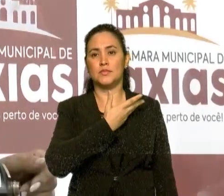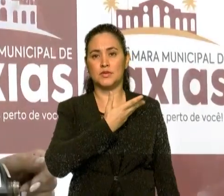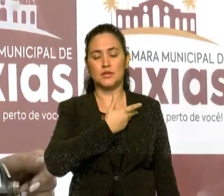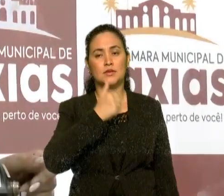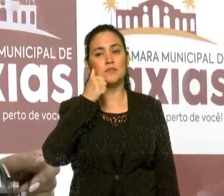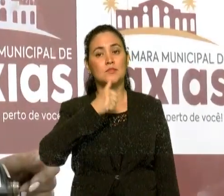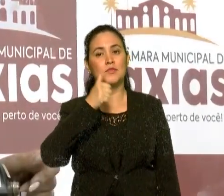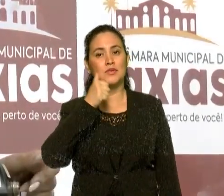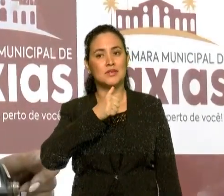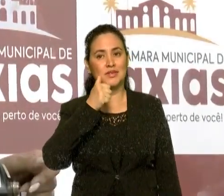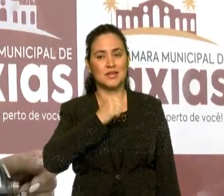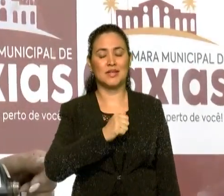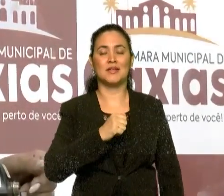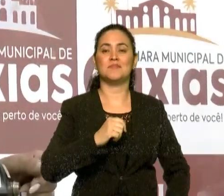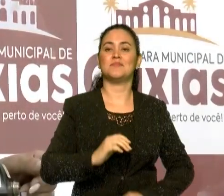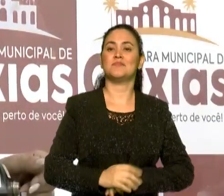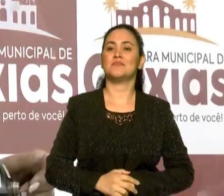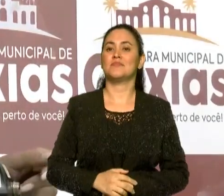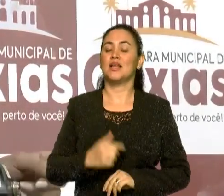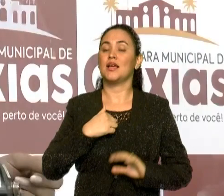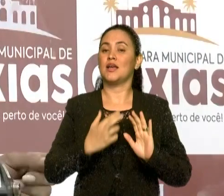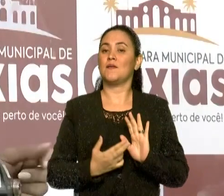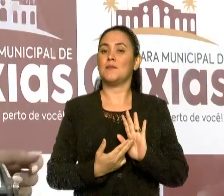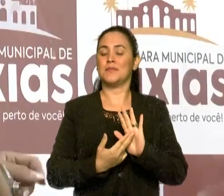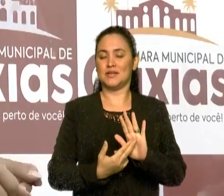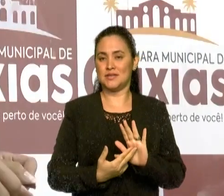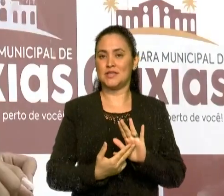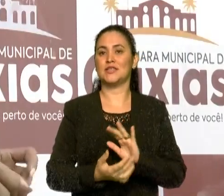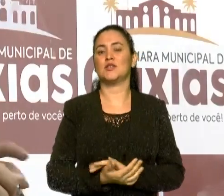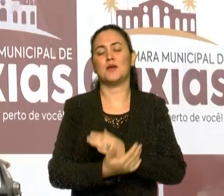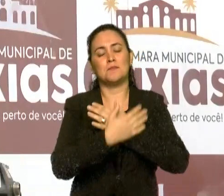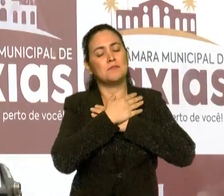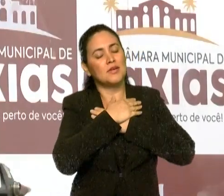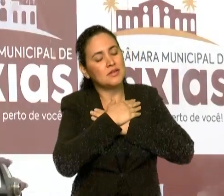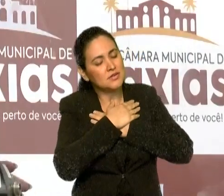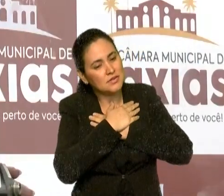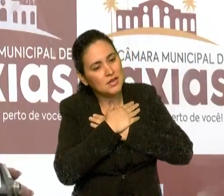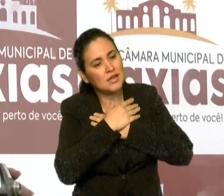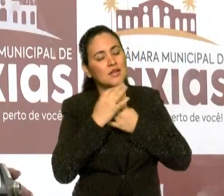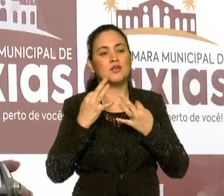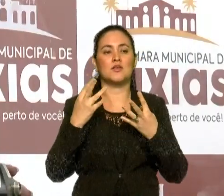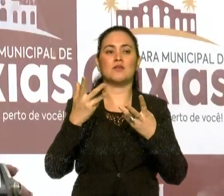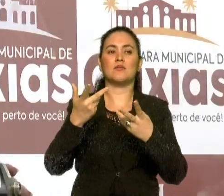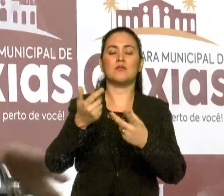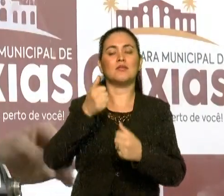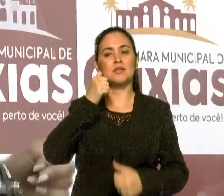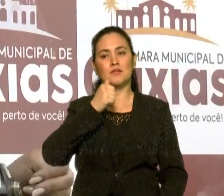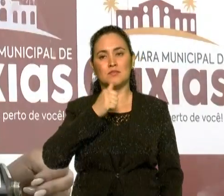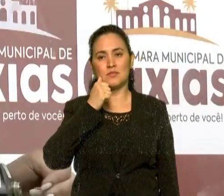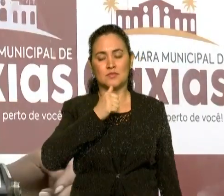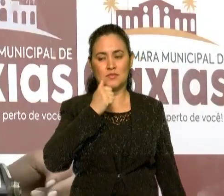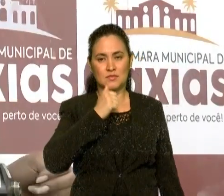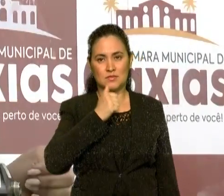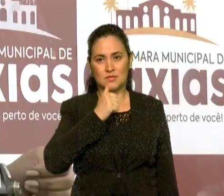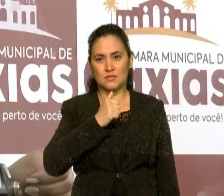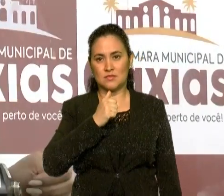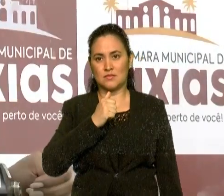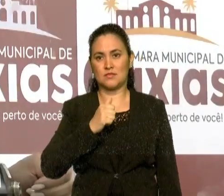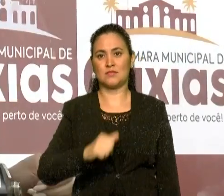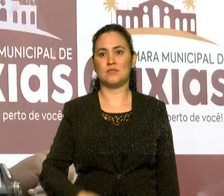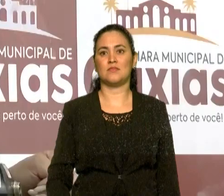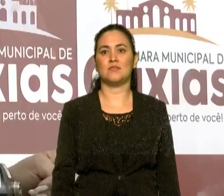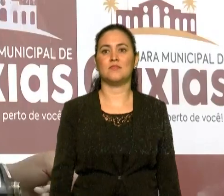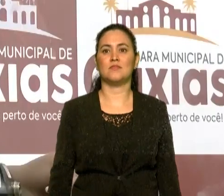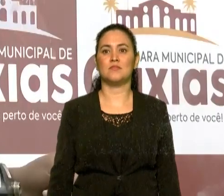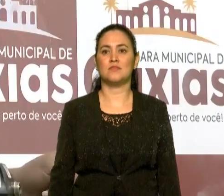mulheres, em quem, em nome delas, eu quero abraçar todas as mulheres que... Já vou concluir, peço só